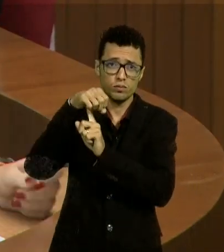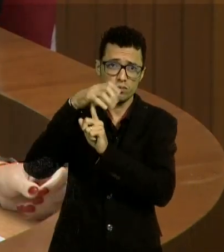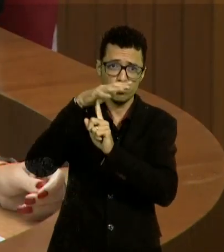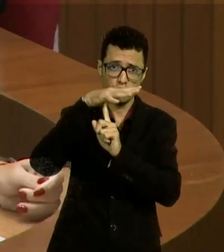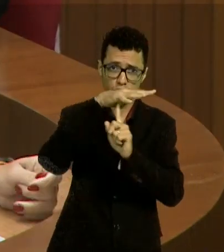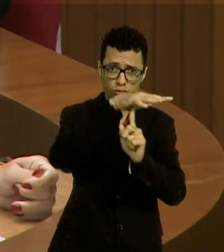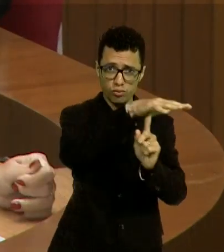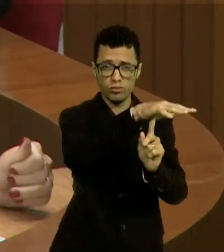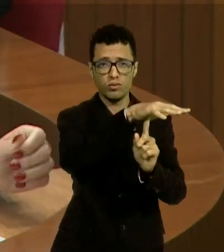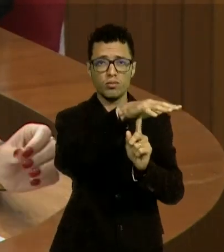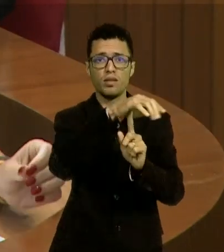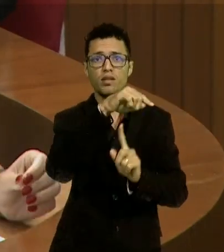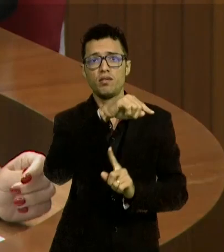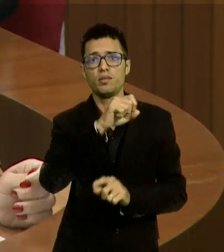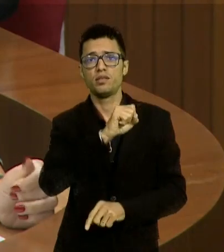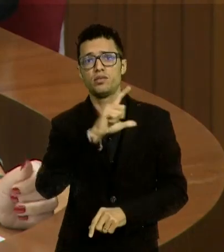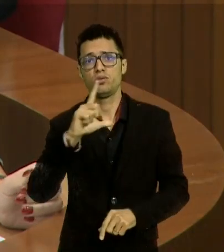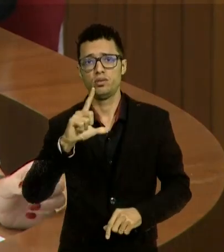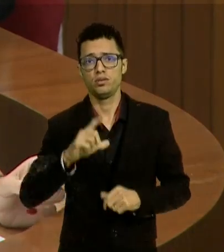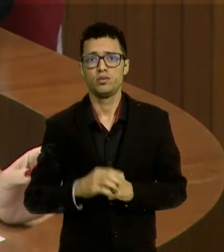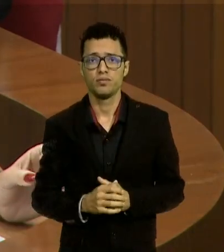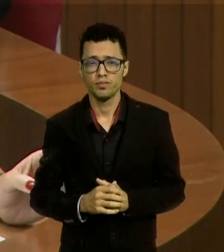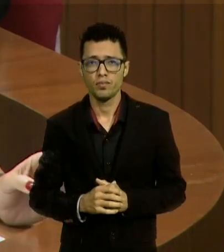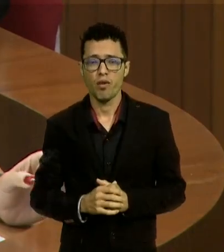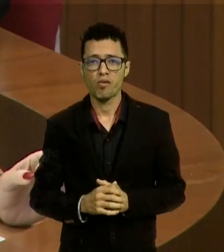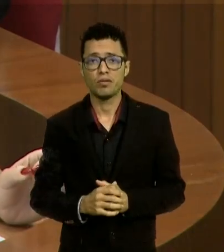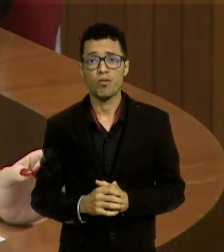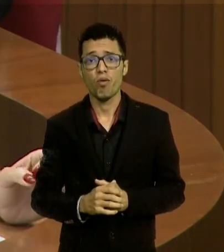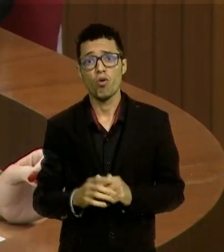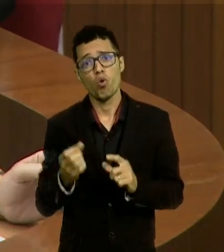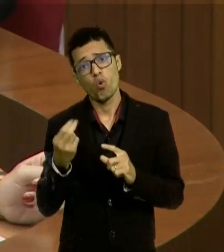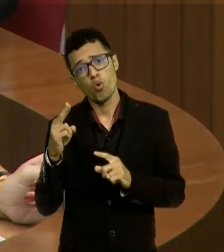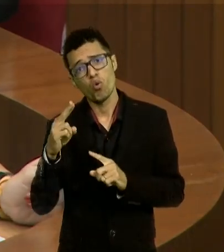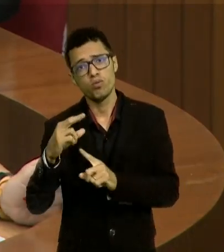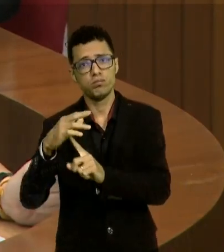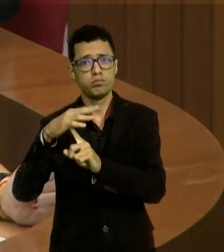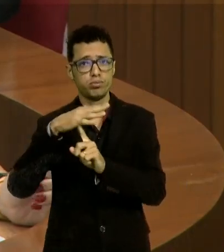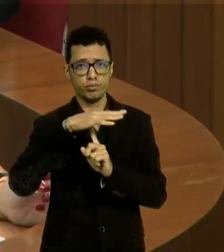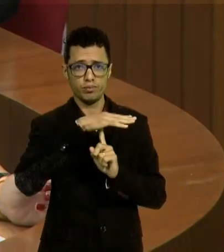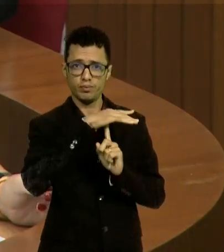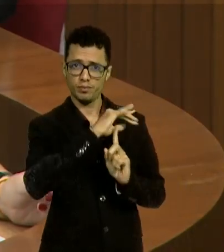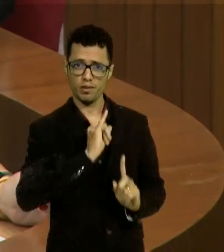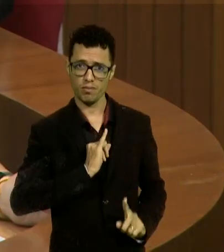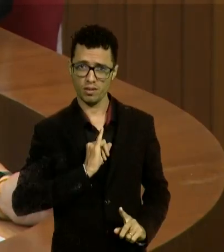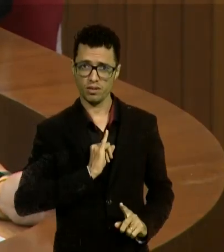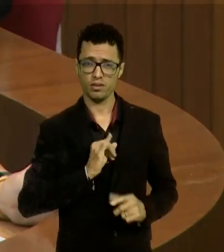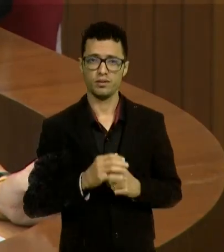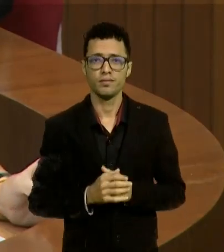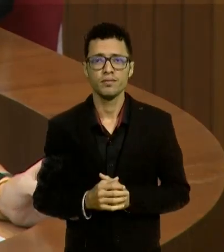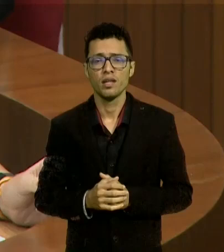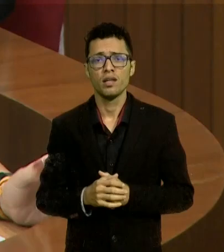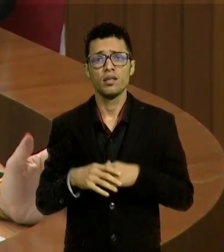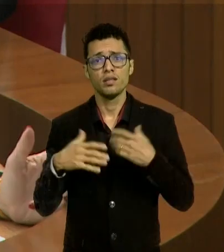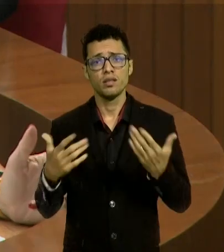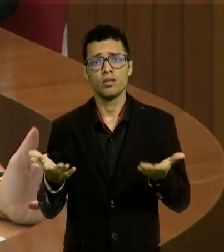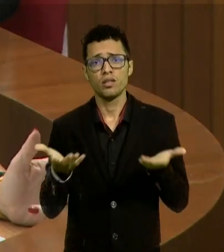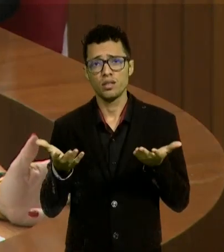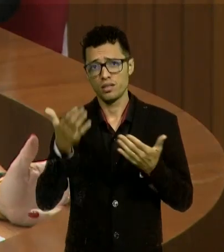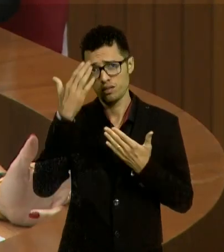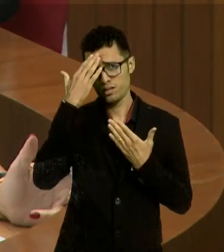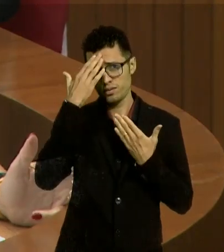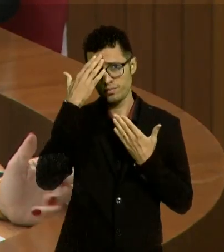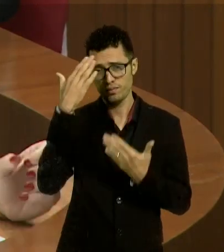São Luís. Queria agradecer também pedido feito e também